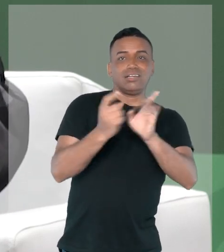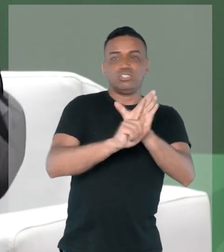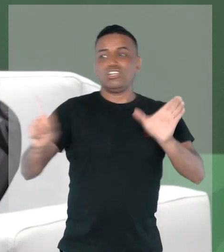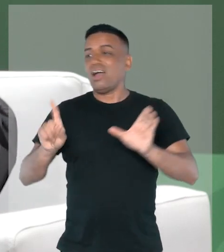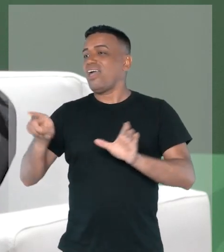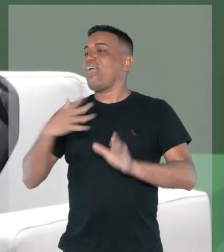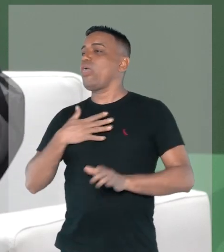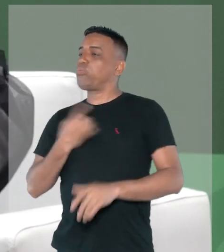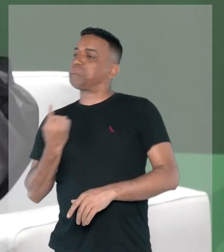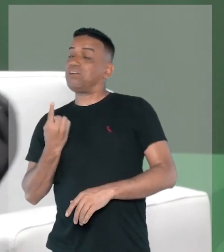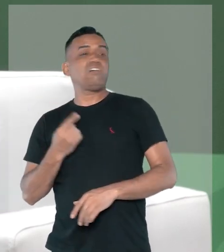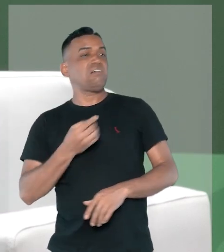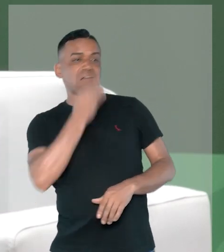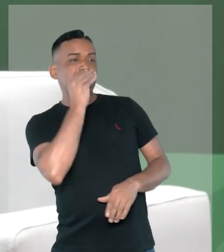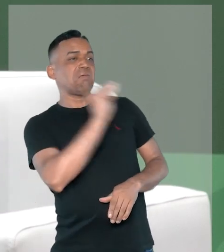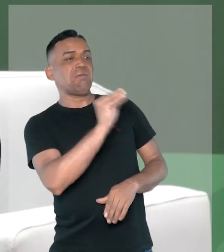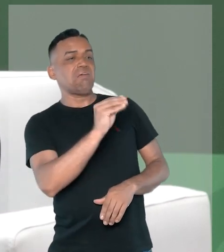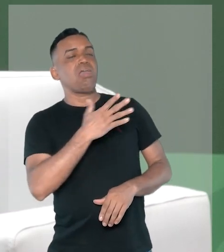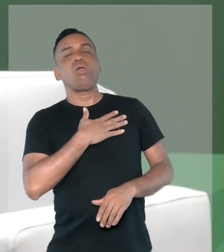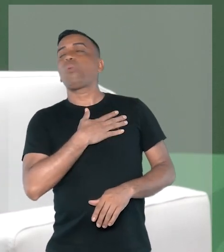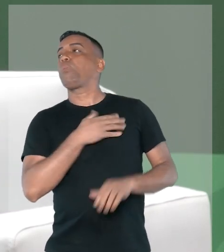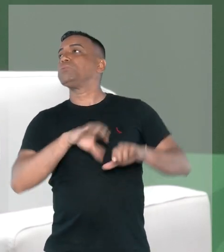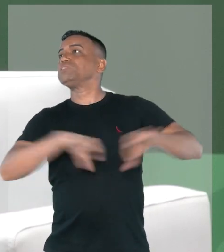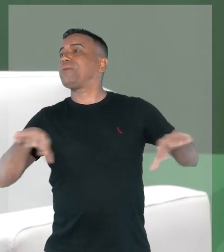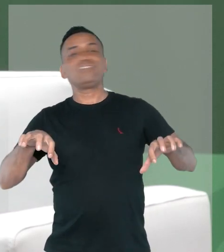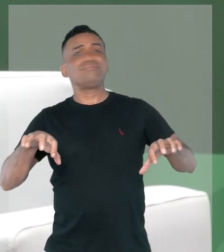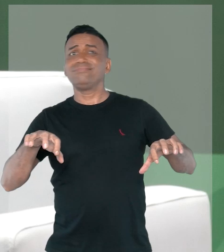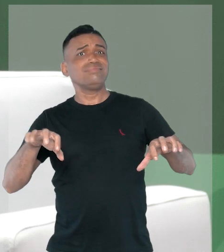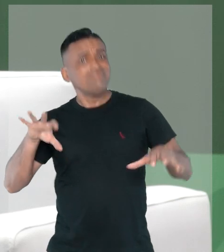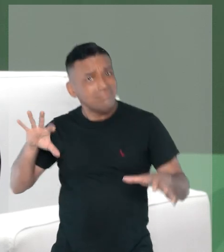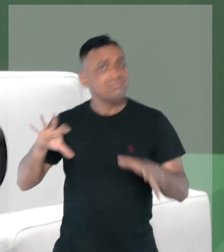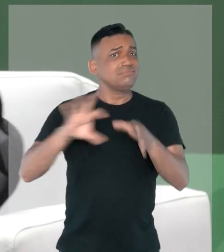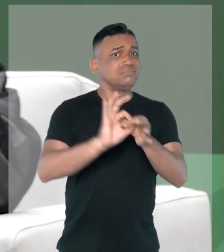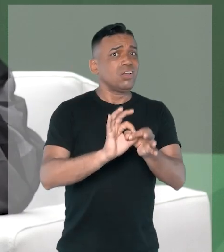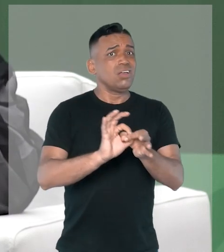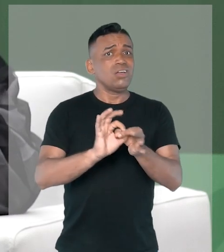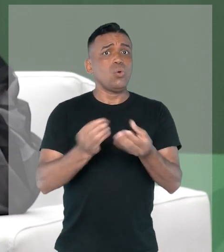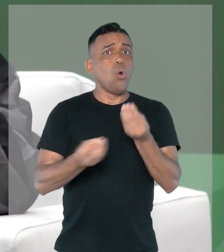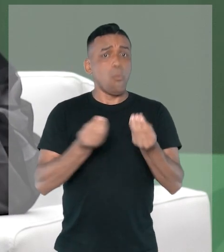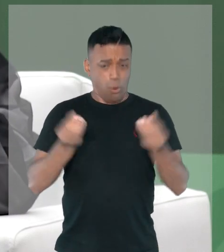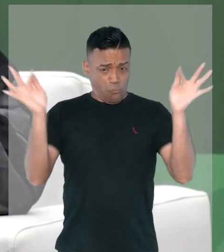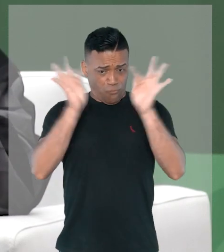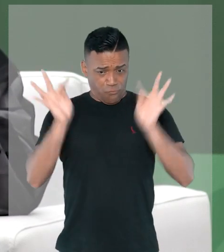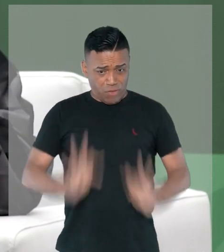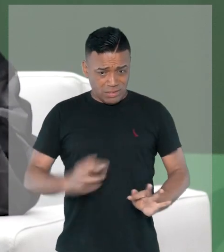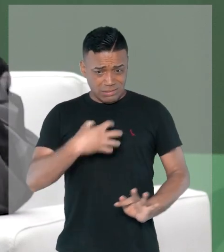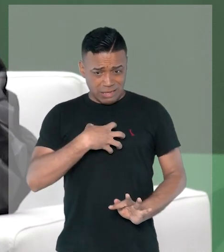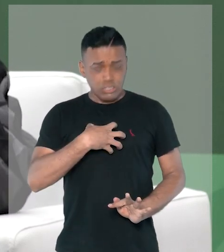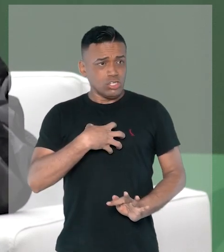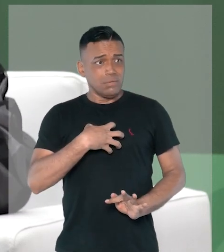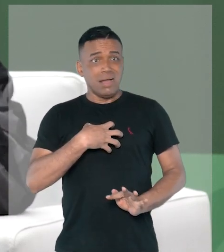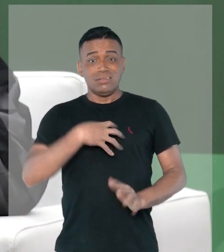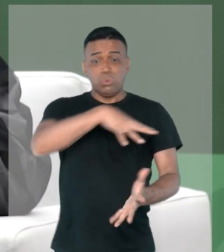estão aí, o resto do mundo está aí, eu não tenho nada com isso. Como é que eu posso estar bem e ser feliz se as coisas à minha